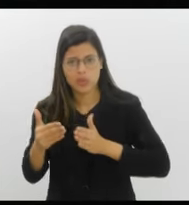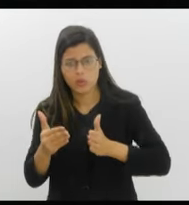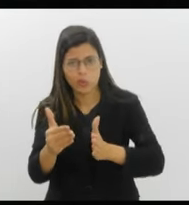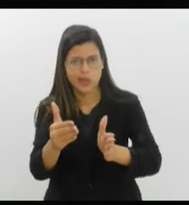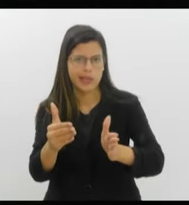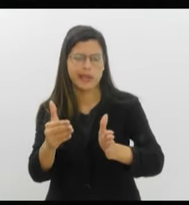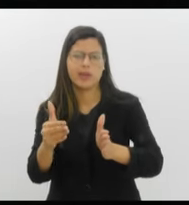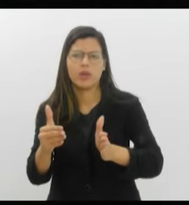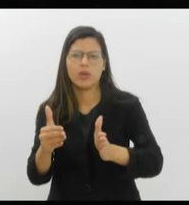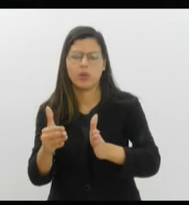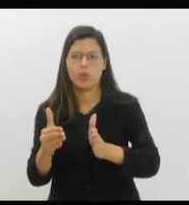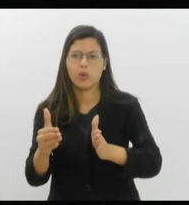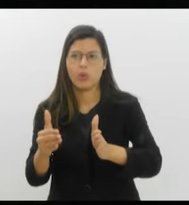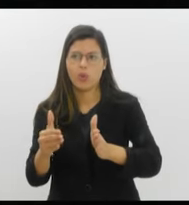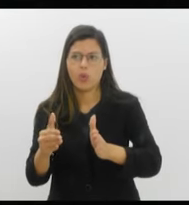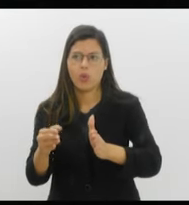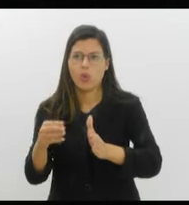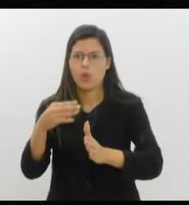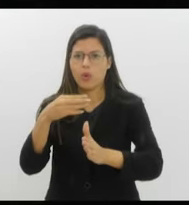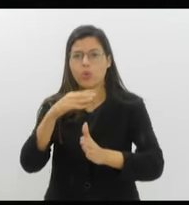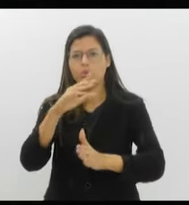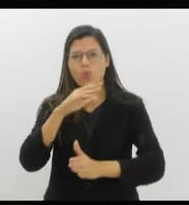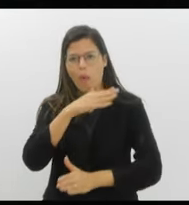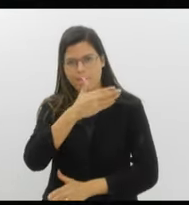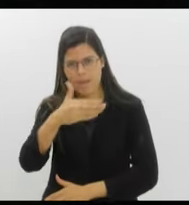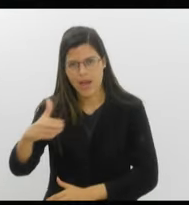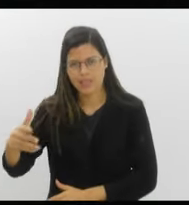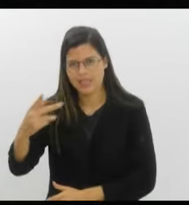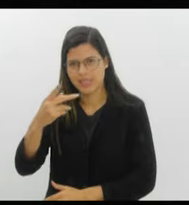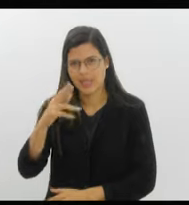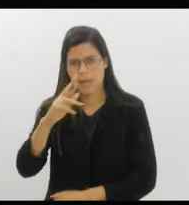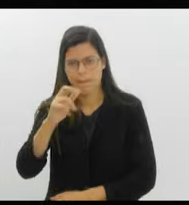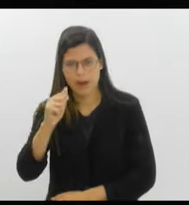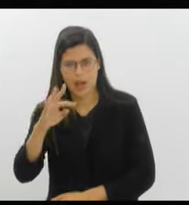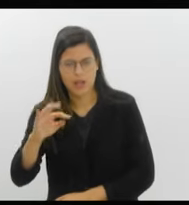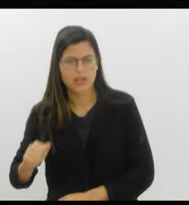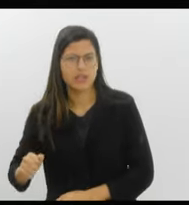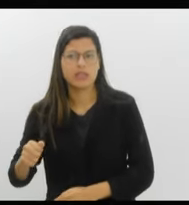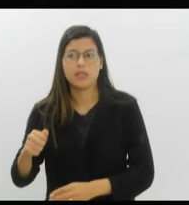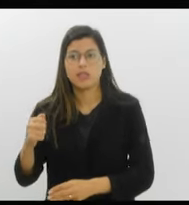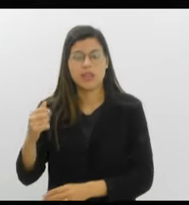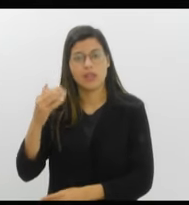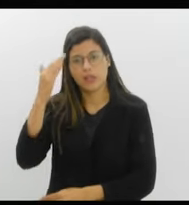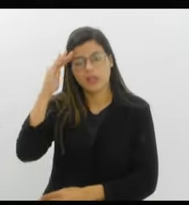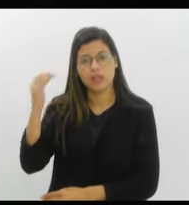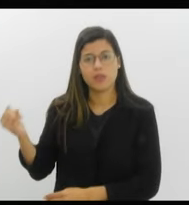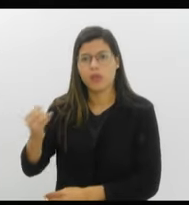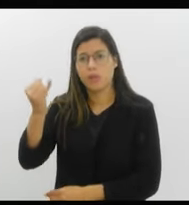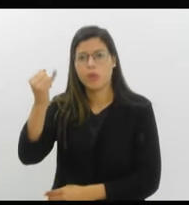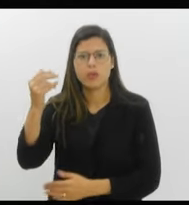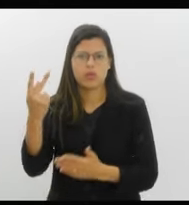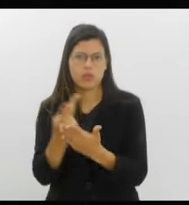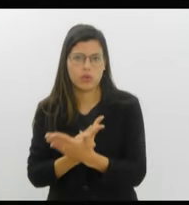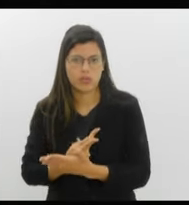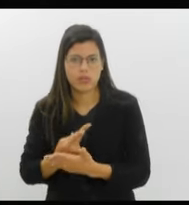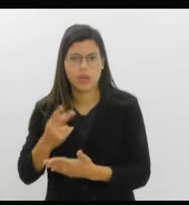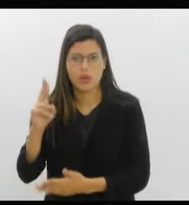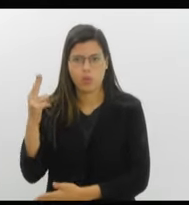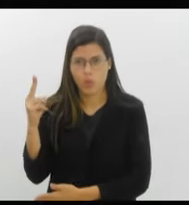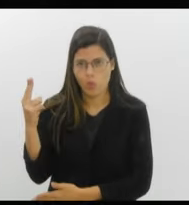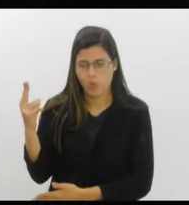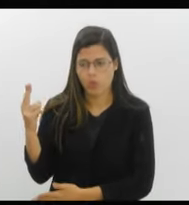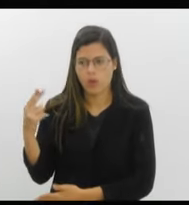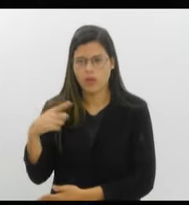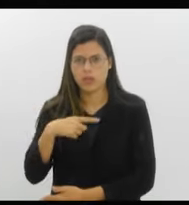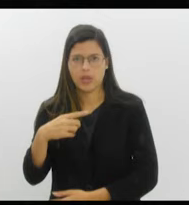ali do Mar da Prata, do Rio da Prata, entendendo que é fundamental isso acontecer. No Uruguai, existem universidades que